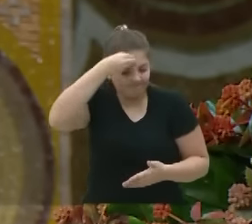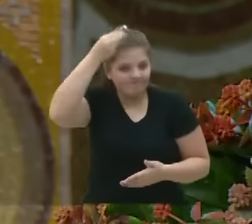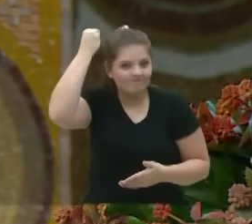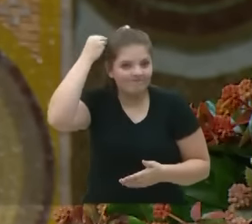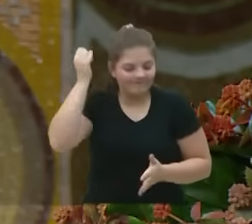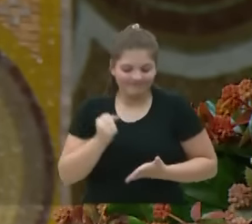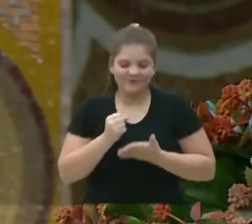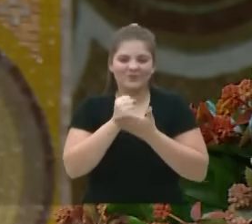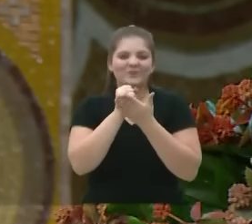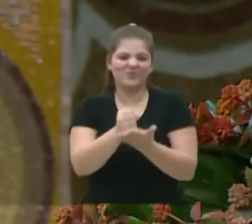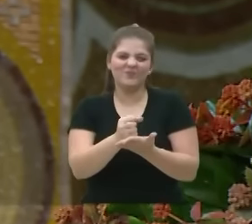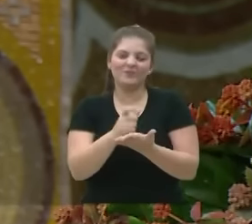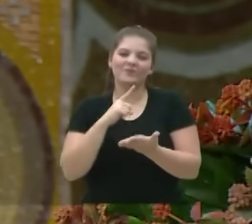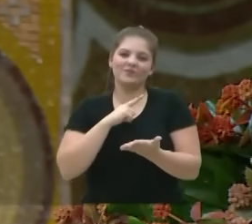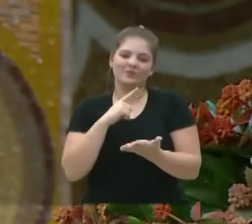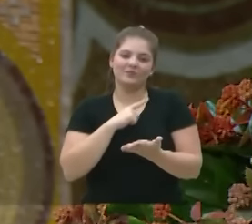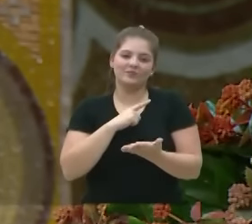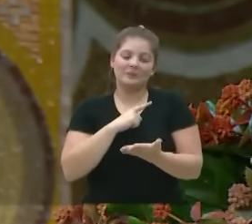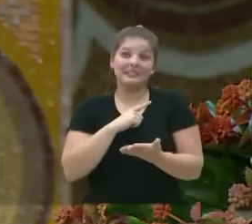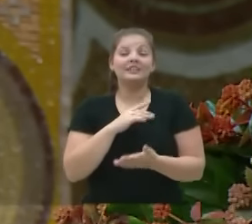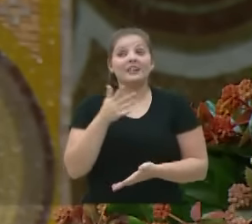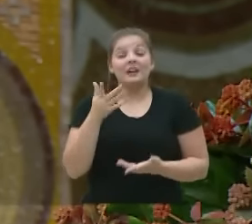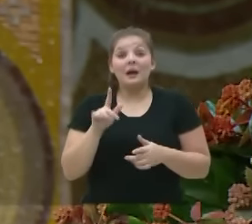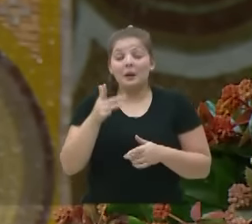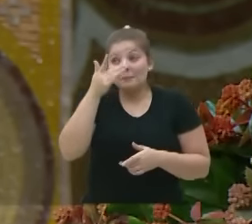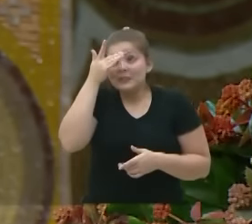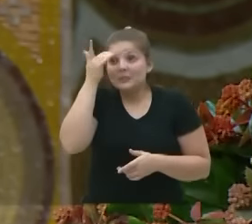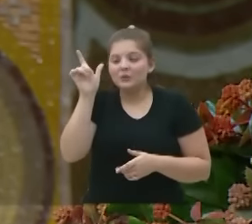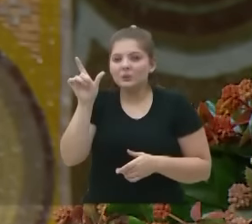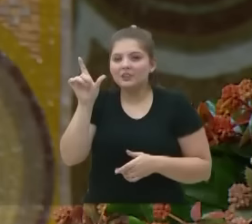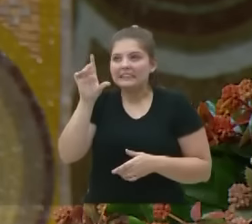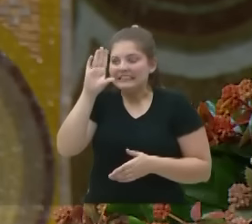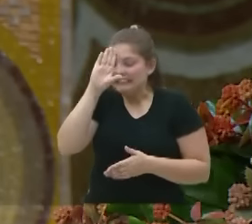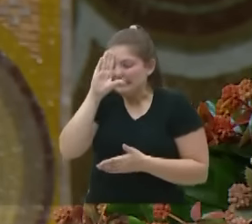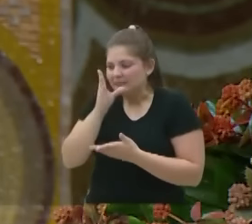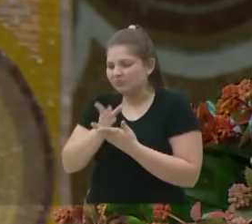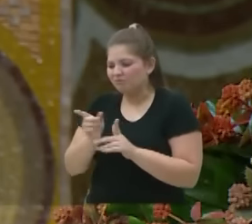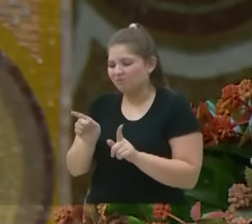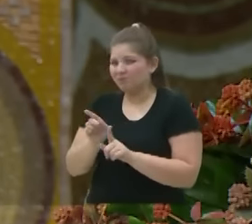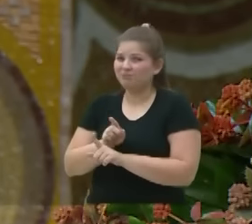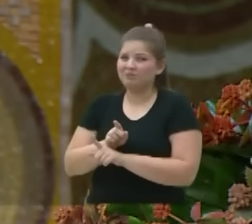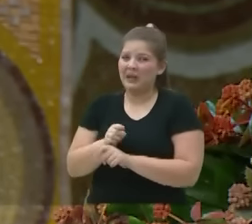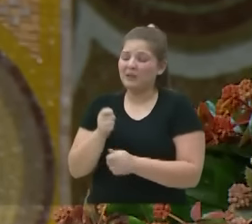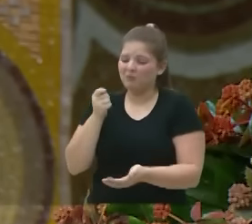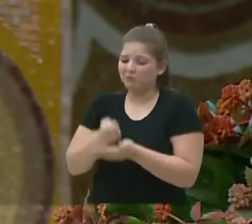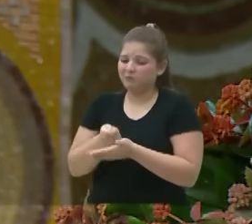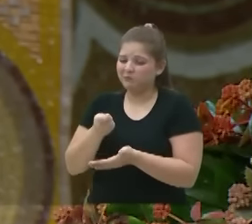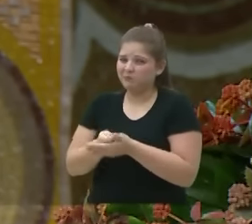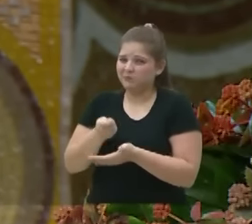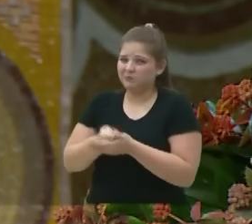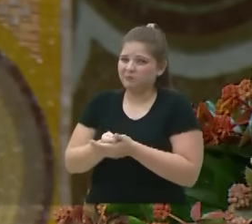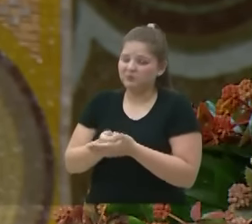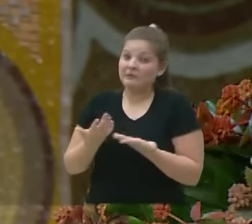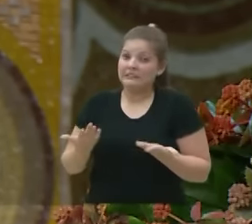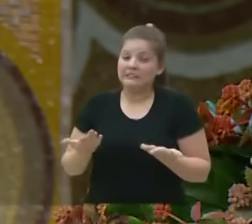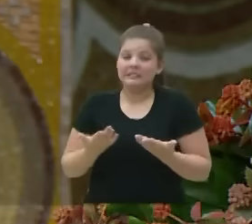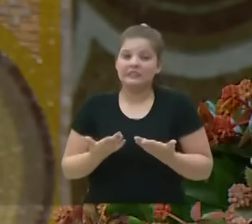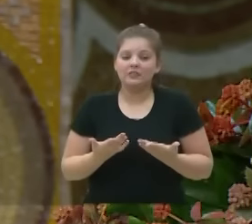salvo. Quem não crê será condenado.